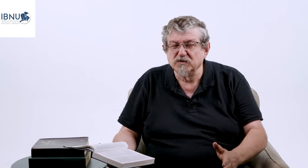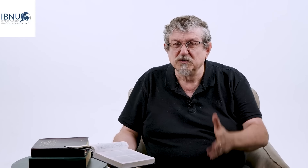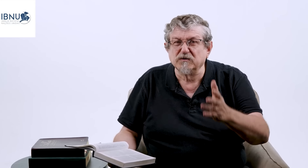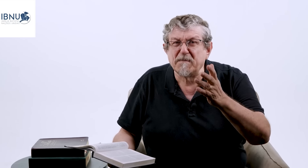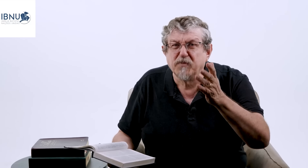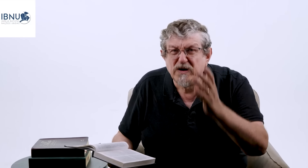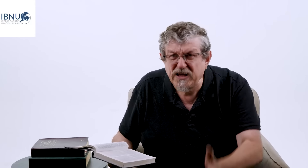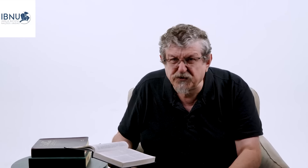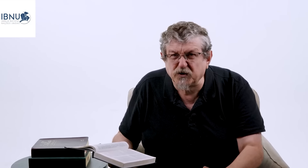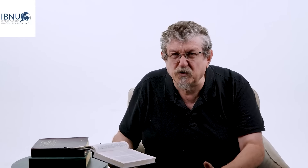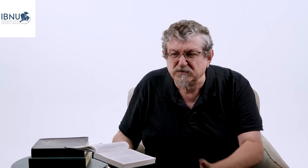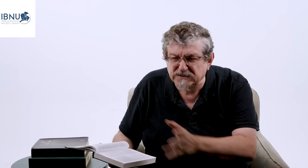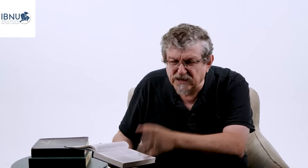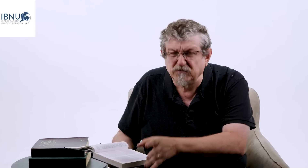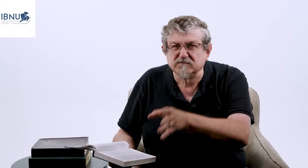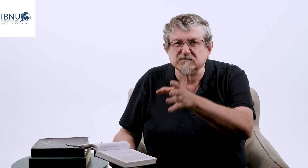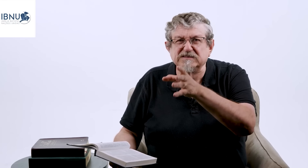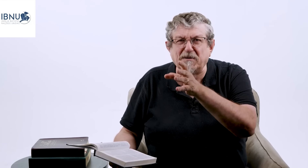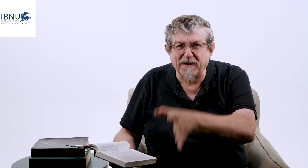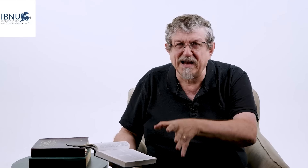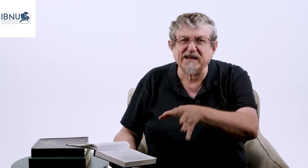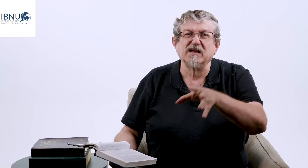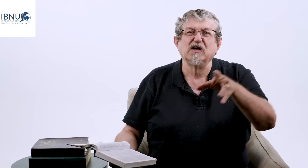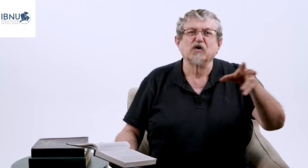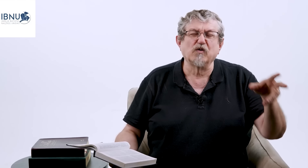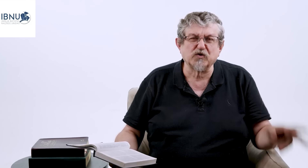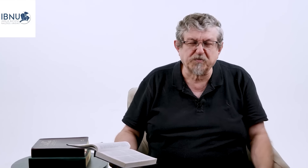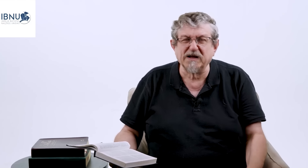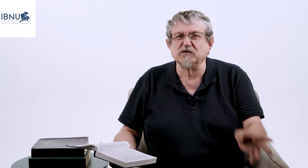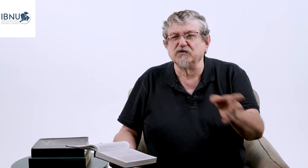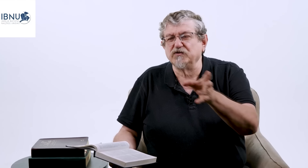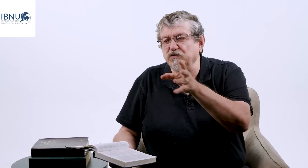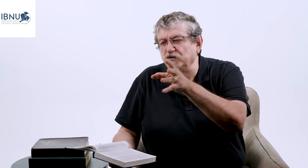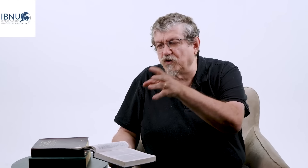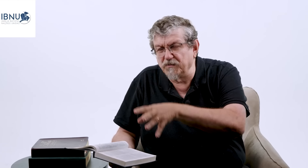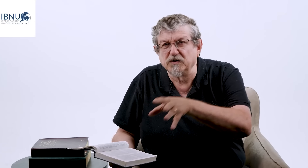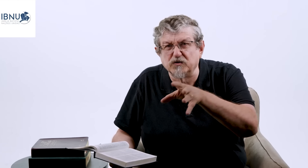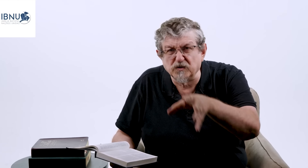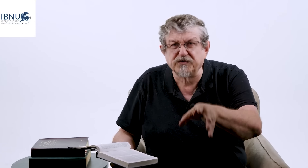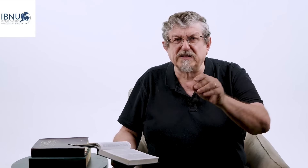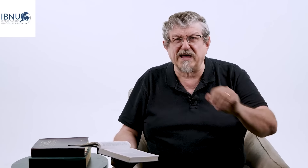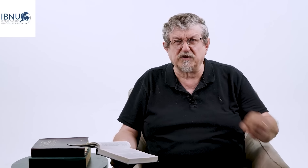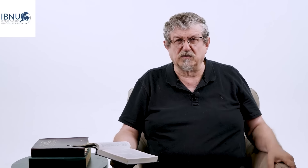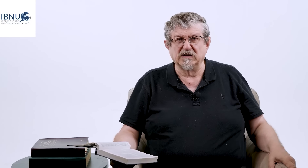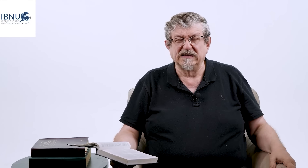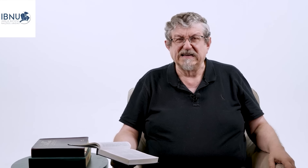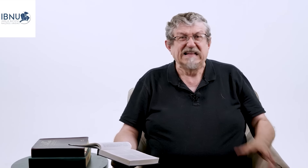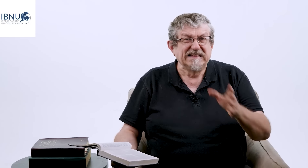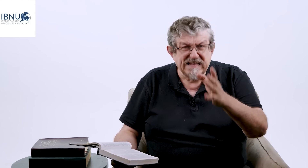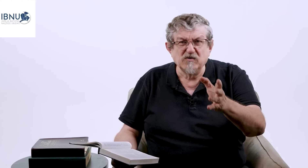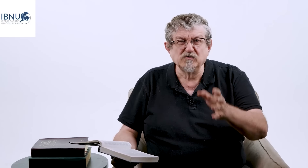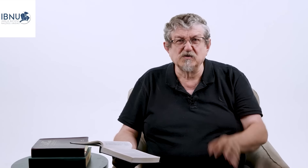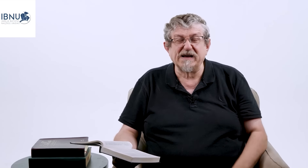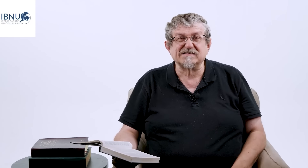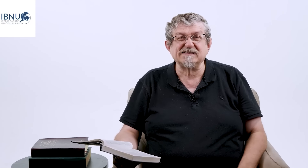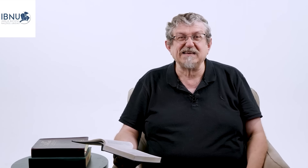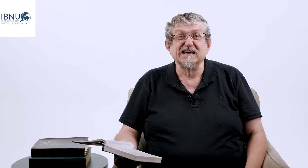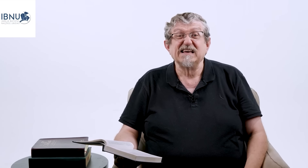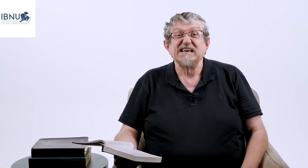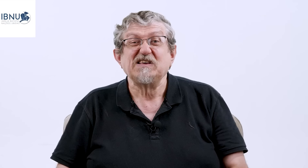Como? Não é político, não trabalha com os planos dos romanos com o Sinédrio. Não,